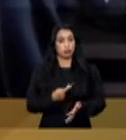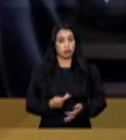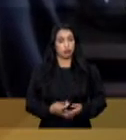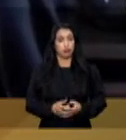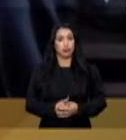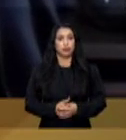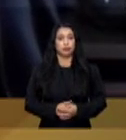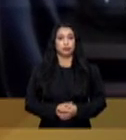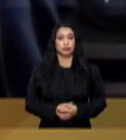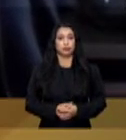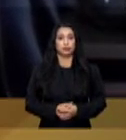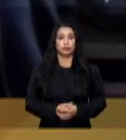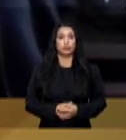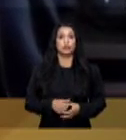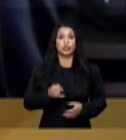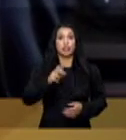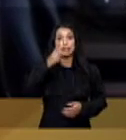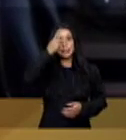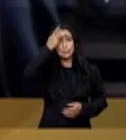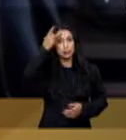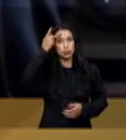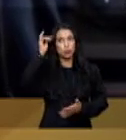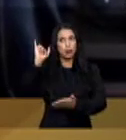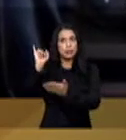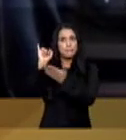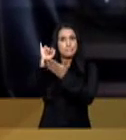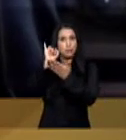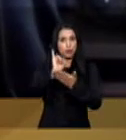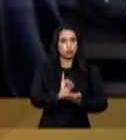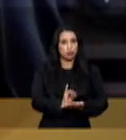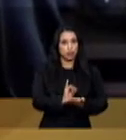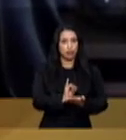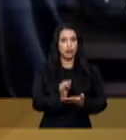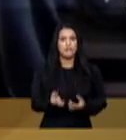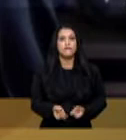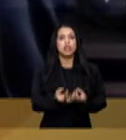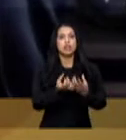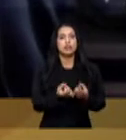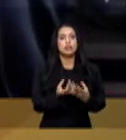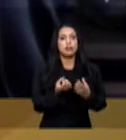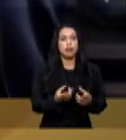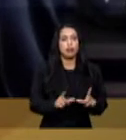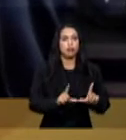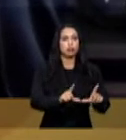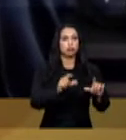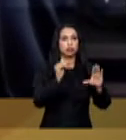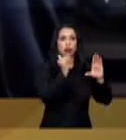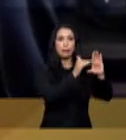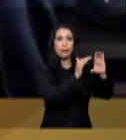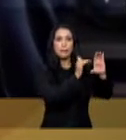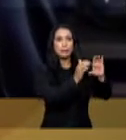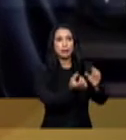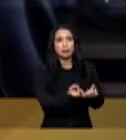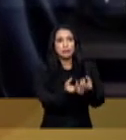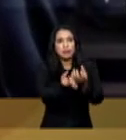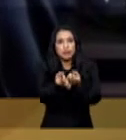importa, vende, expõe à venda, tem em depósito para